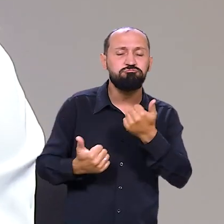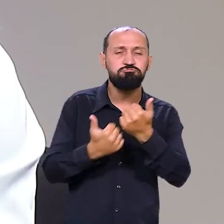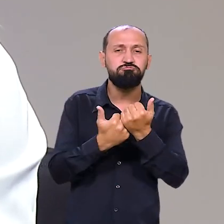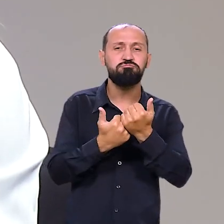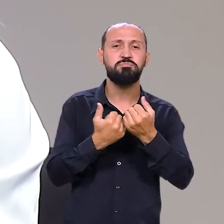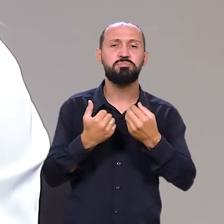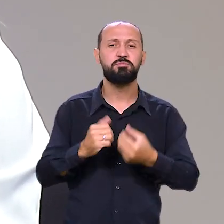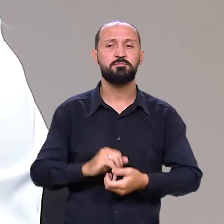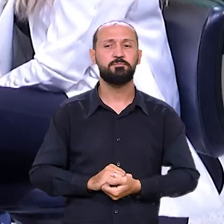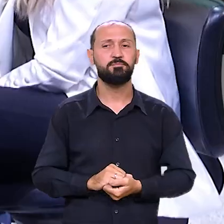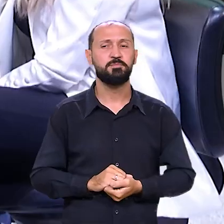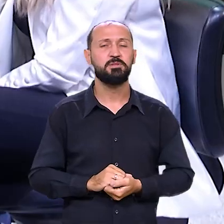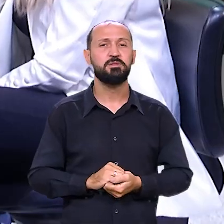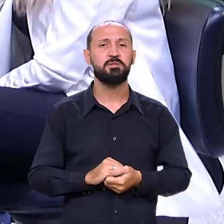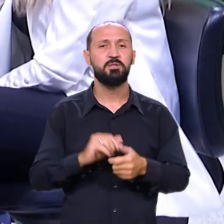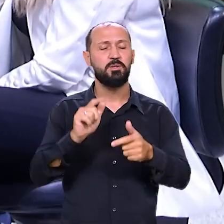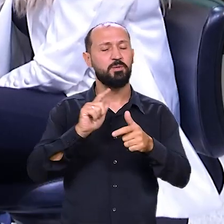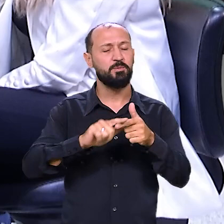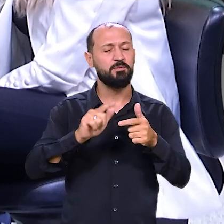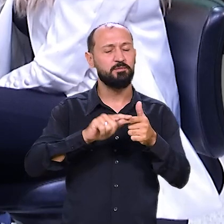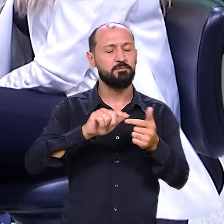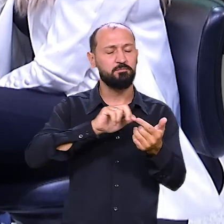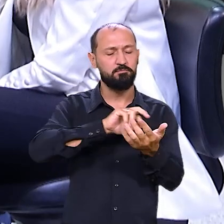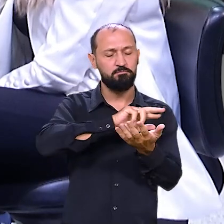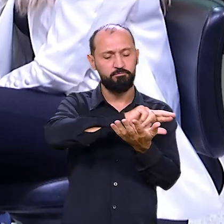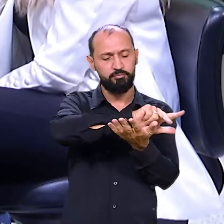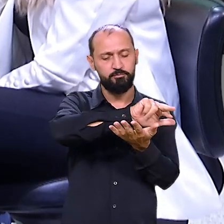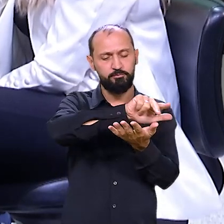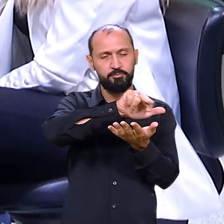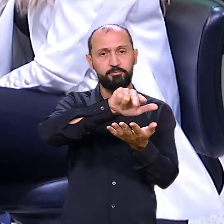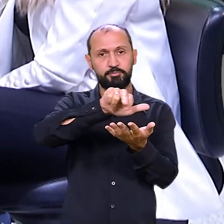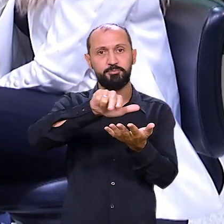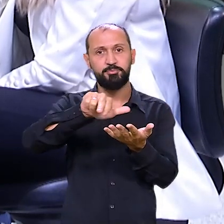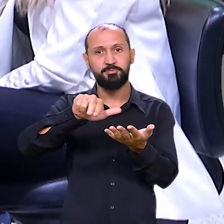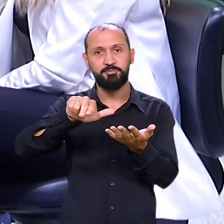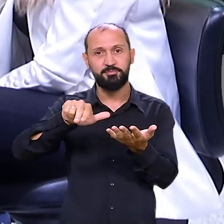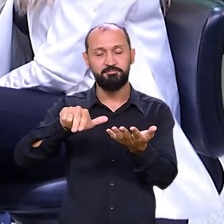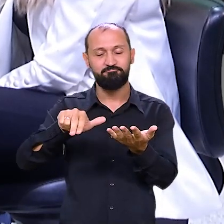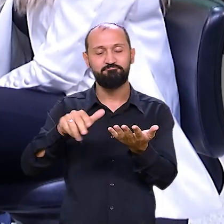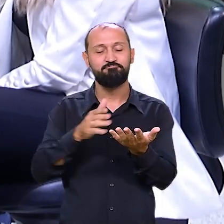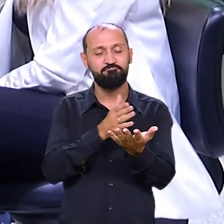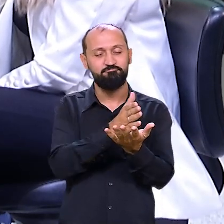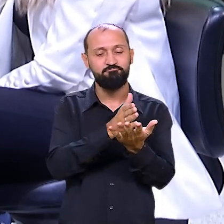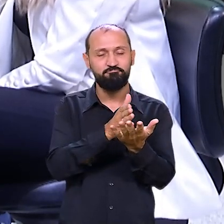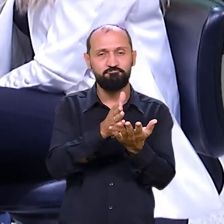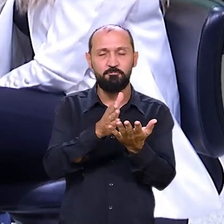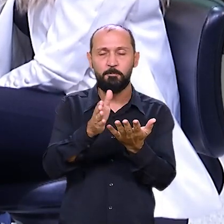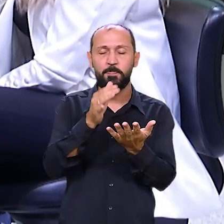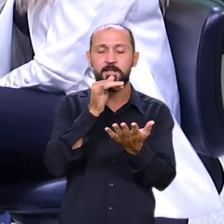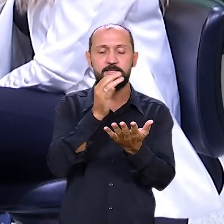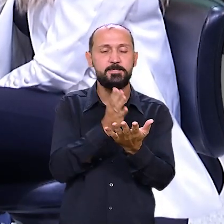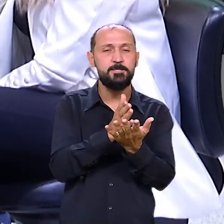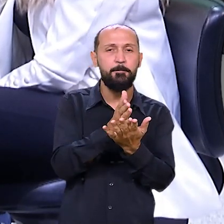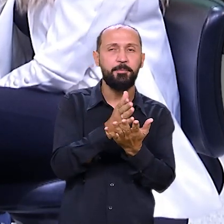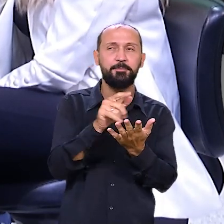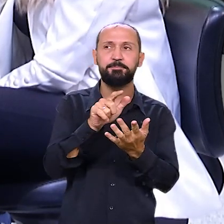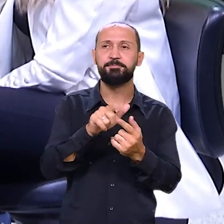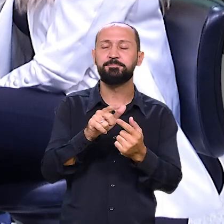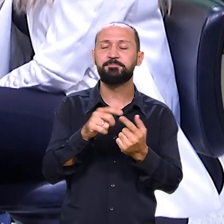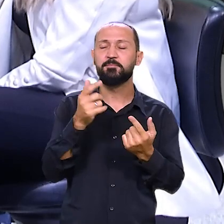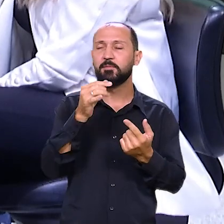fortalecida? Esses problemas são de várias ordens, né? Ordens, por